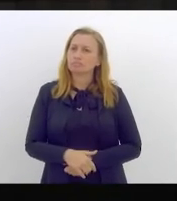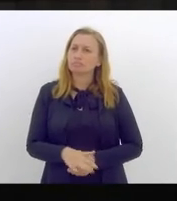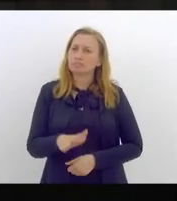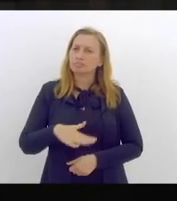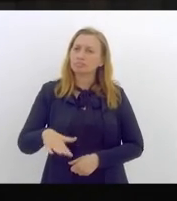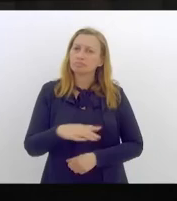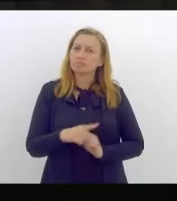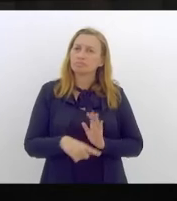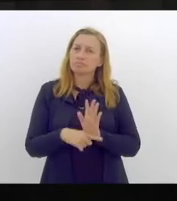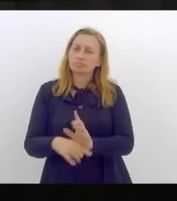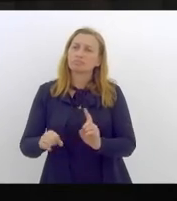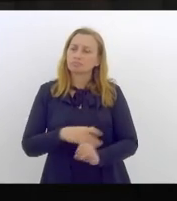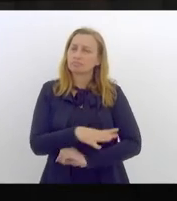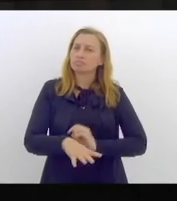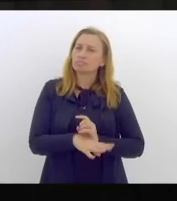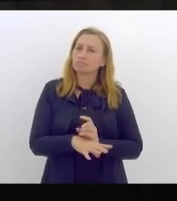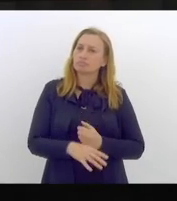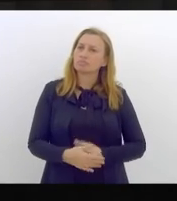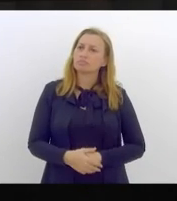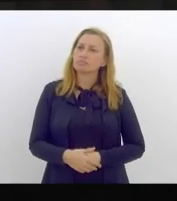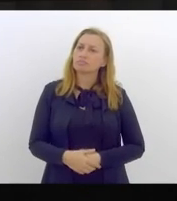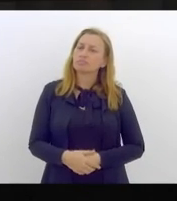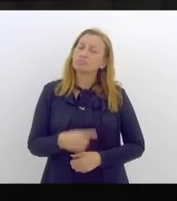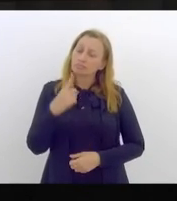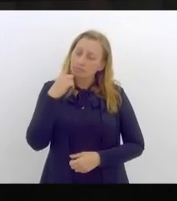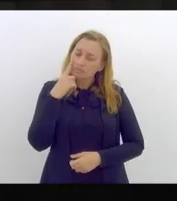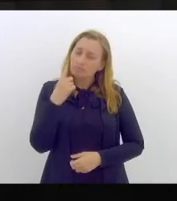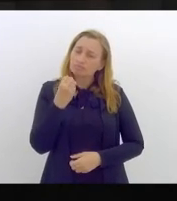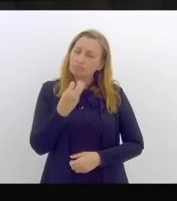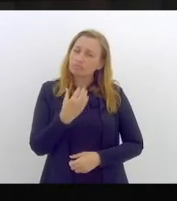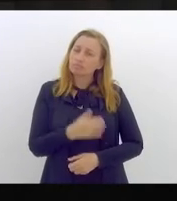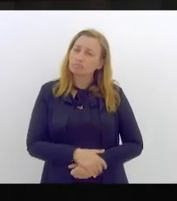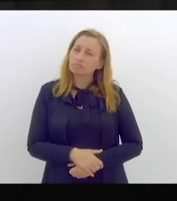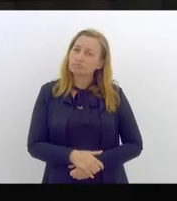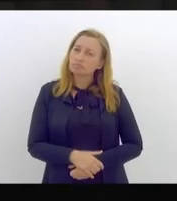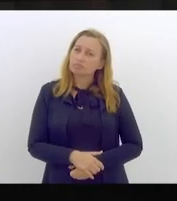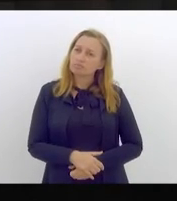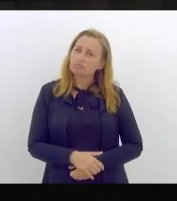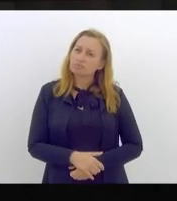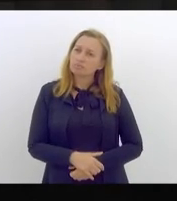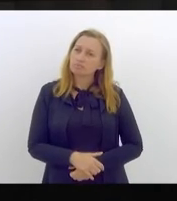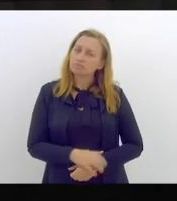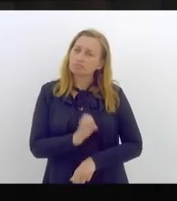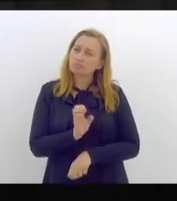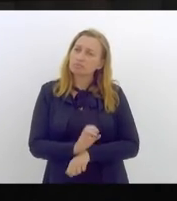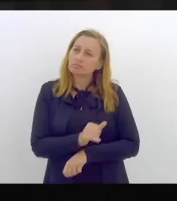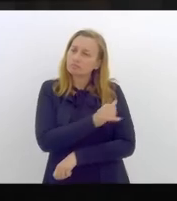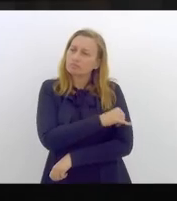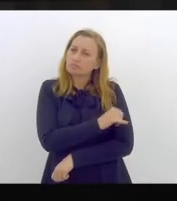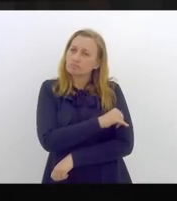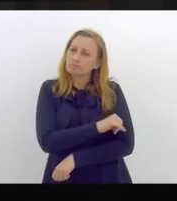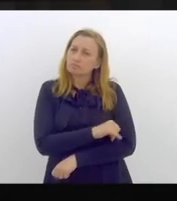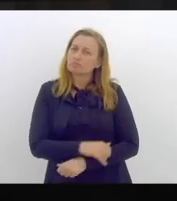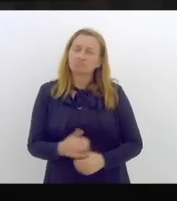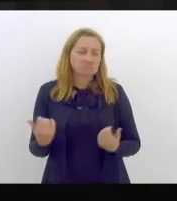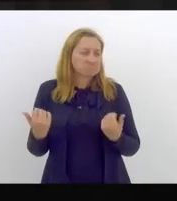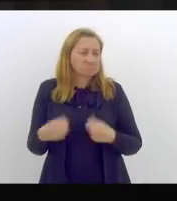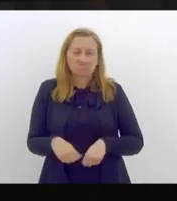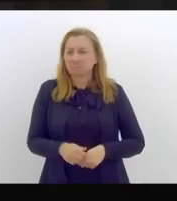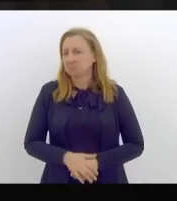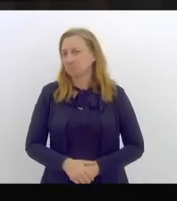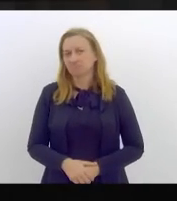da assistência social. Agora, veja bem, parece que o estado do Rio de Janeiro não